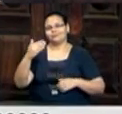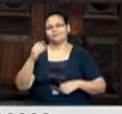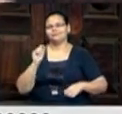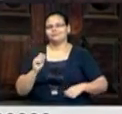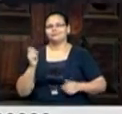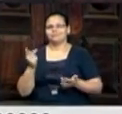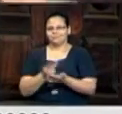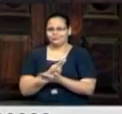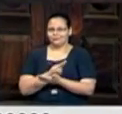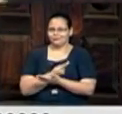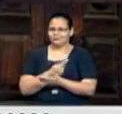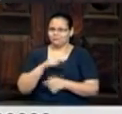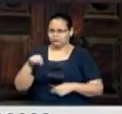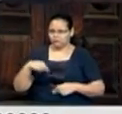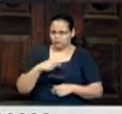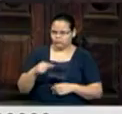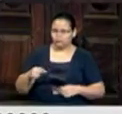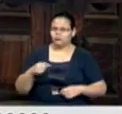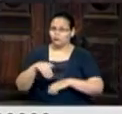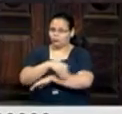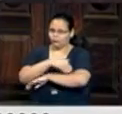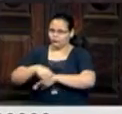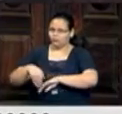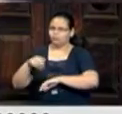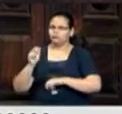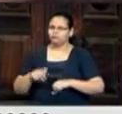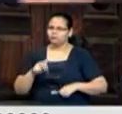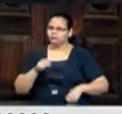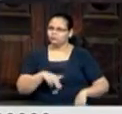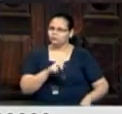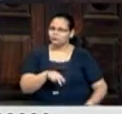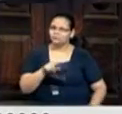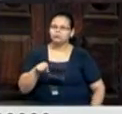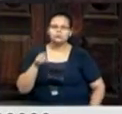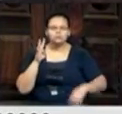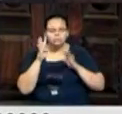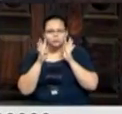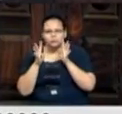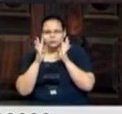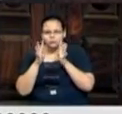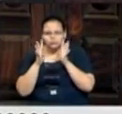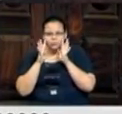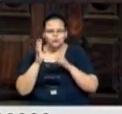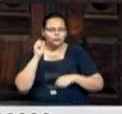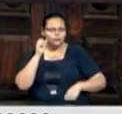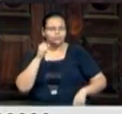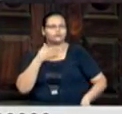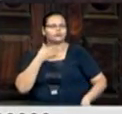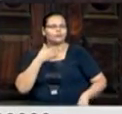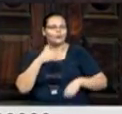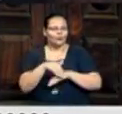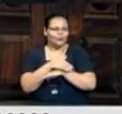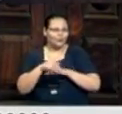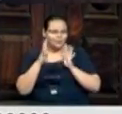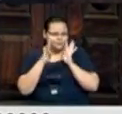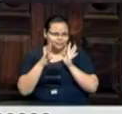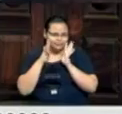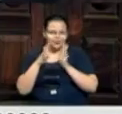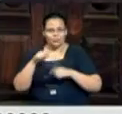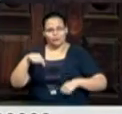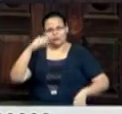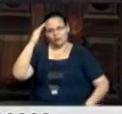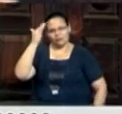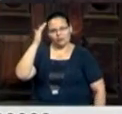acontecendo. Até porque nós andamos nas ruas, ouvimos a voz das ruas e